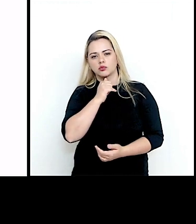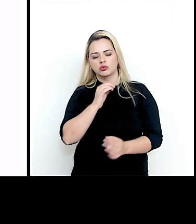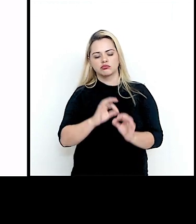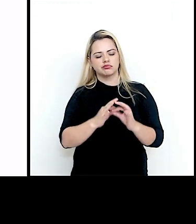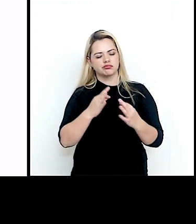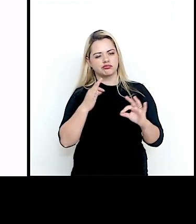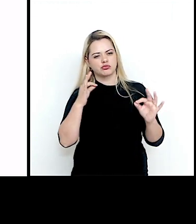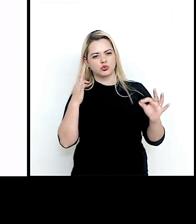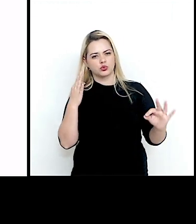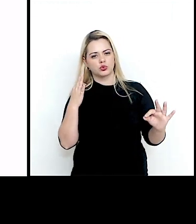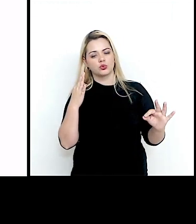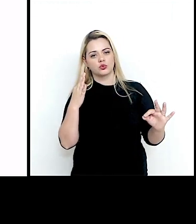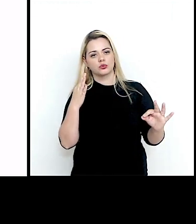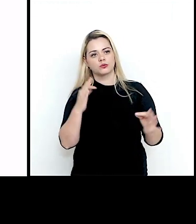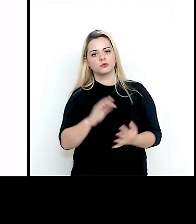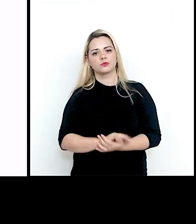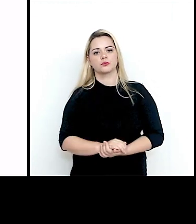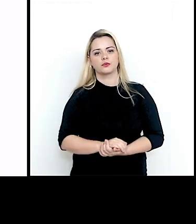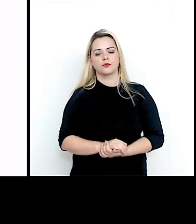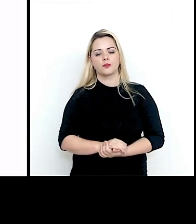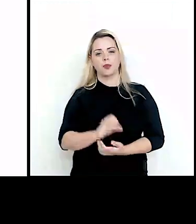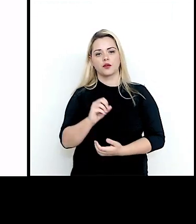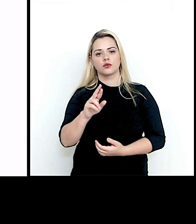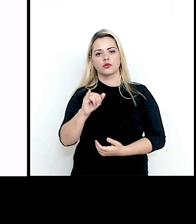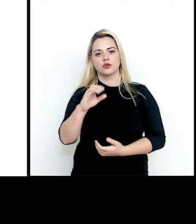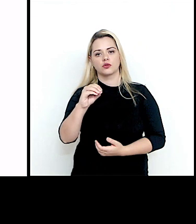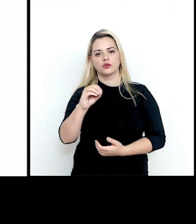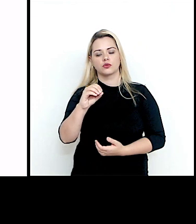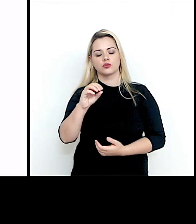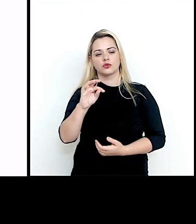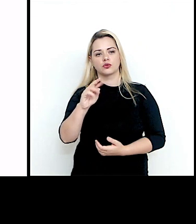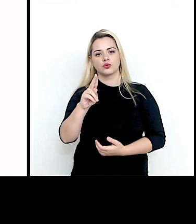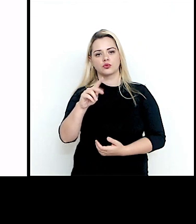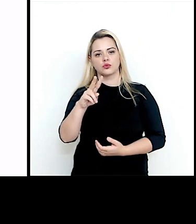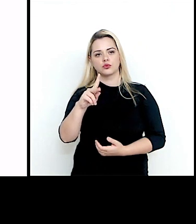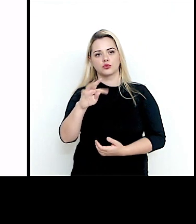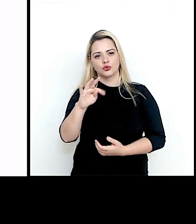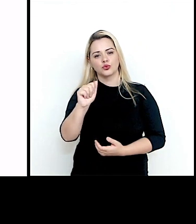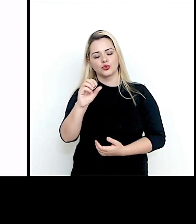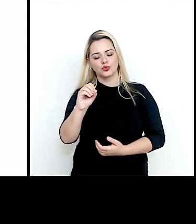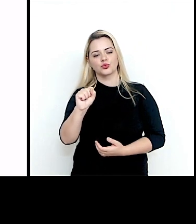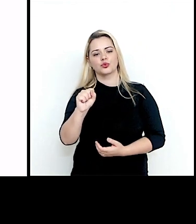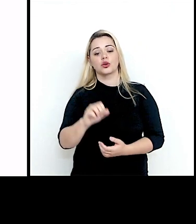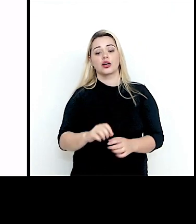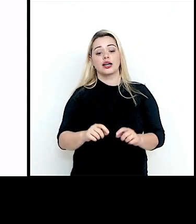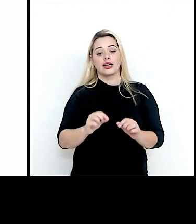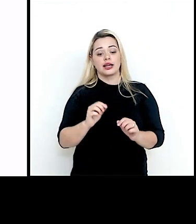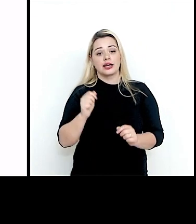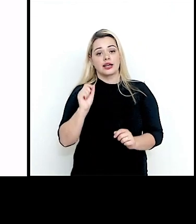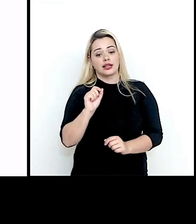longo na oleoduto que sai aqui do caixa e atravessa todo o